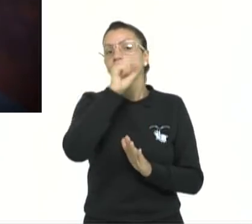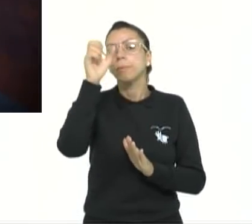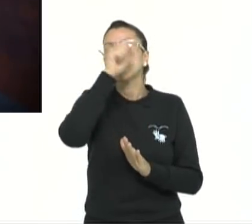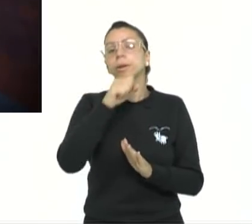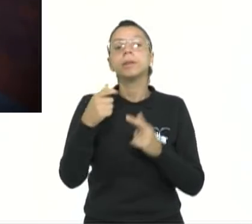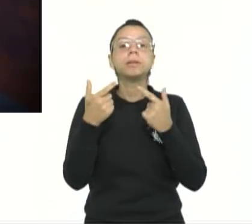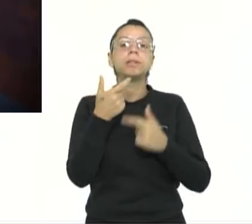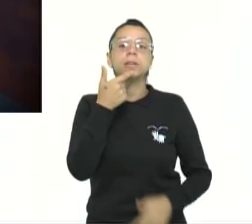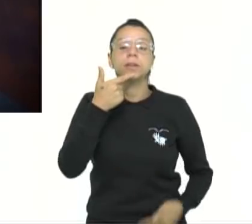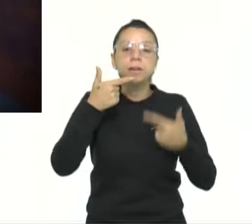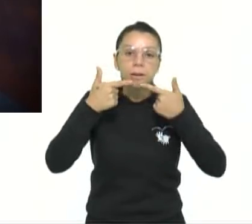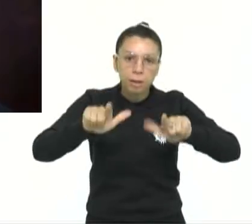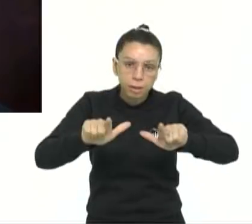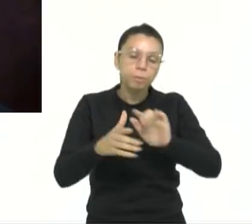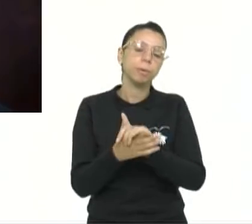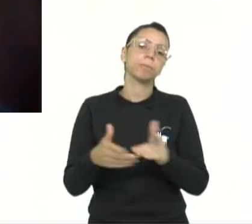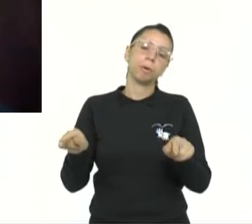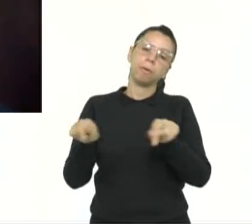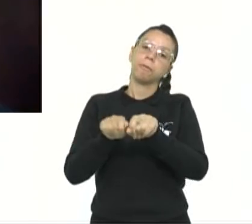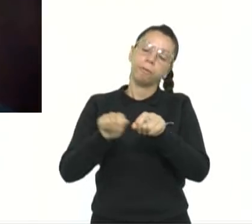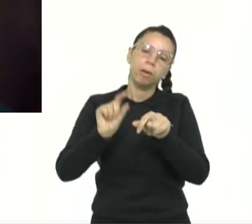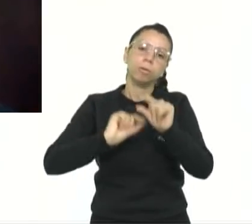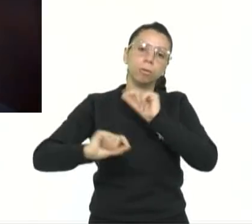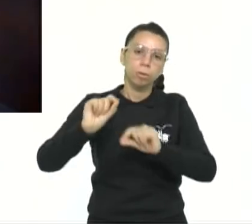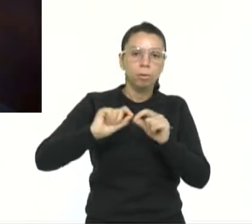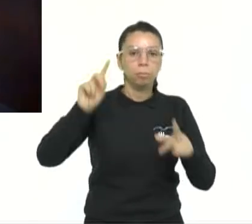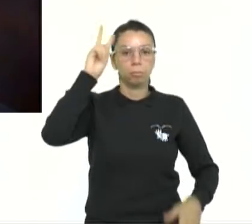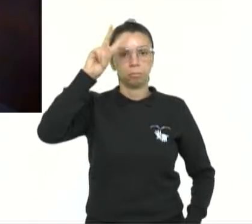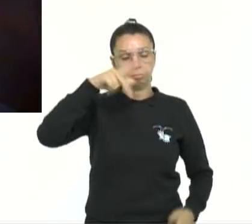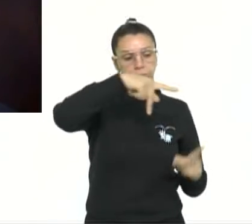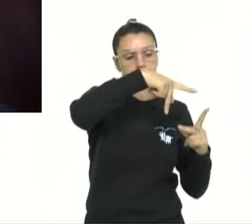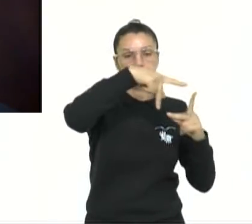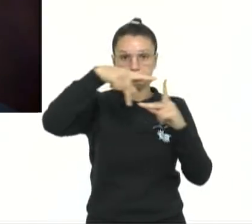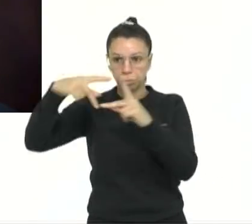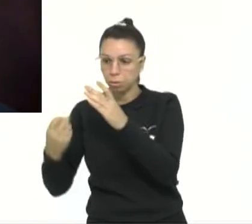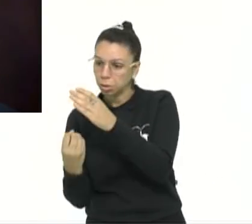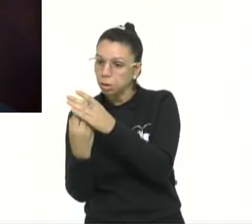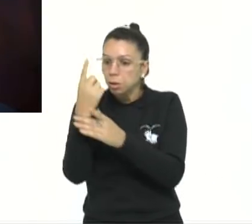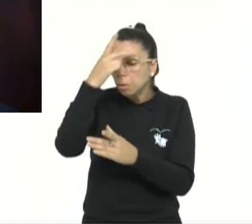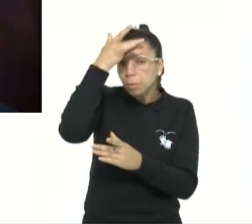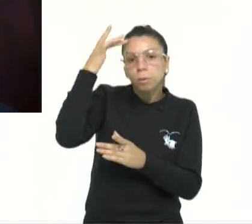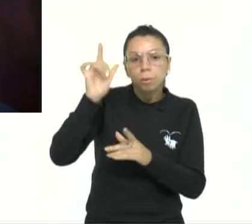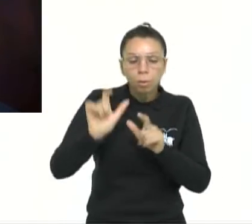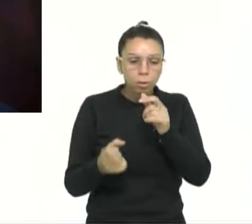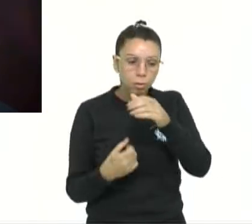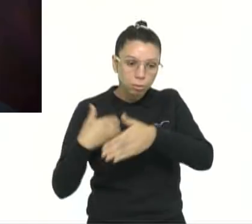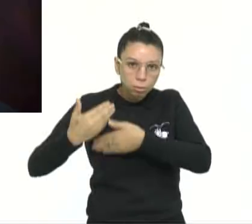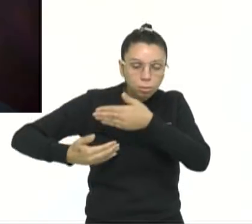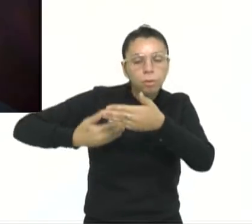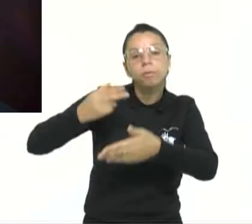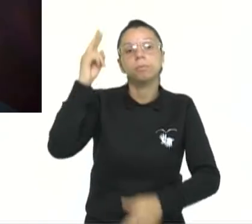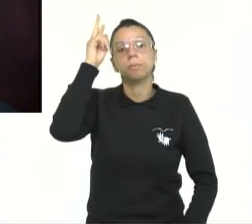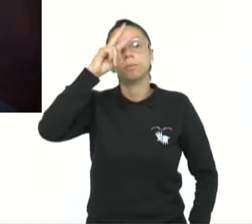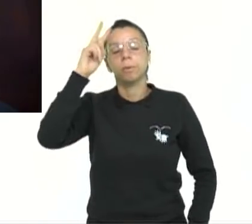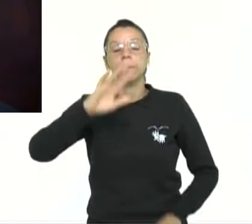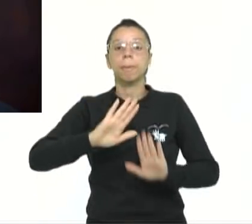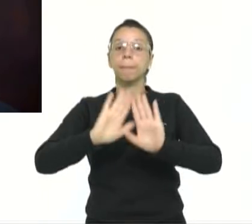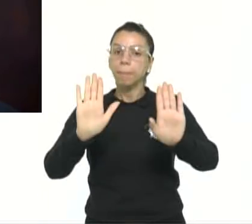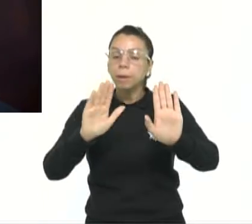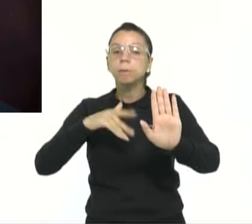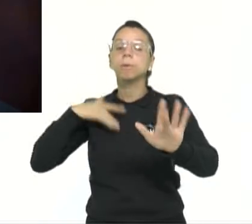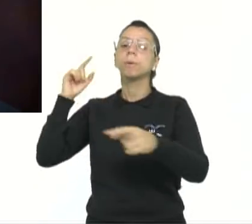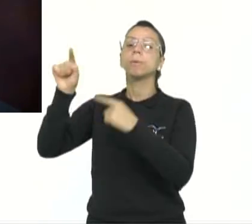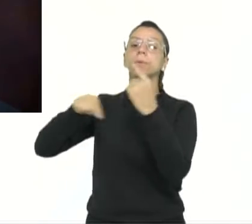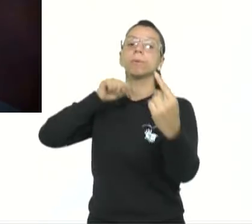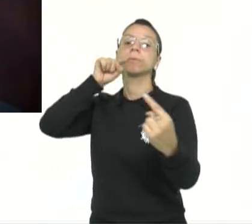idiomas. Então o que a gente fez foi uma história em quadrinhos, a gente criou personagens e desenvolveu uma história, mas com o intuito